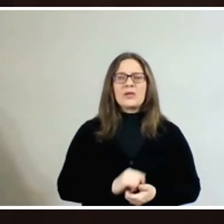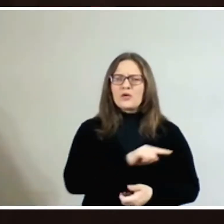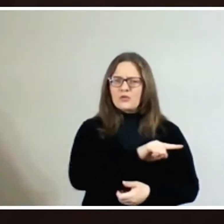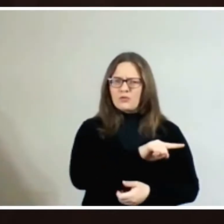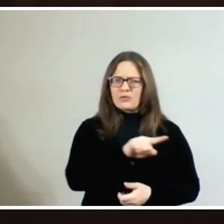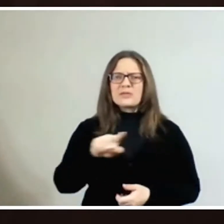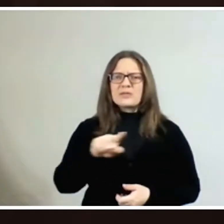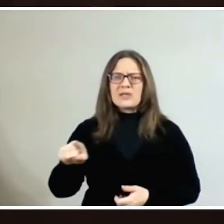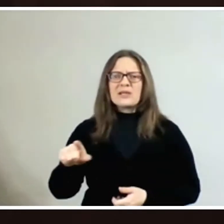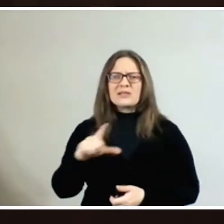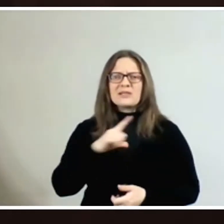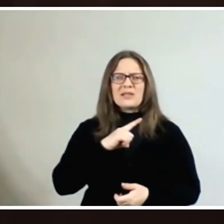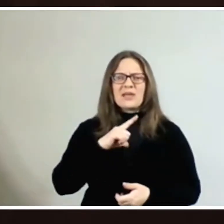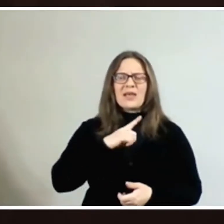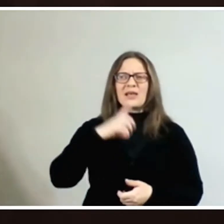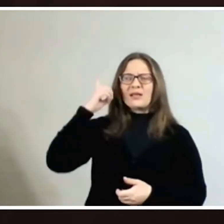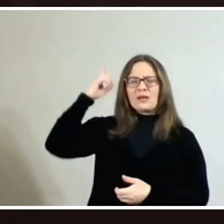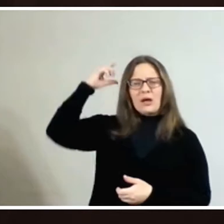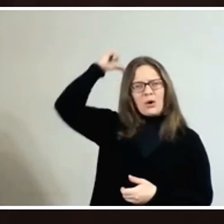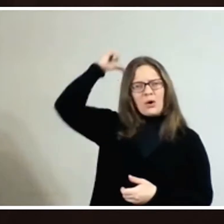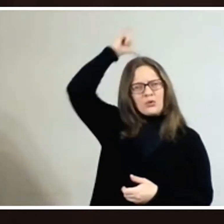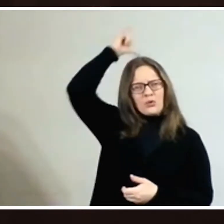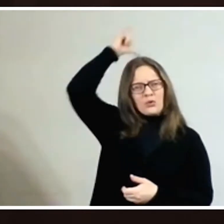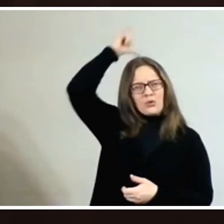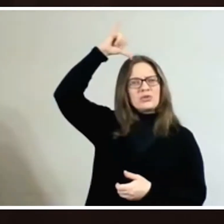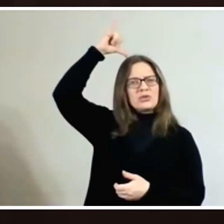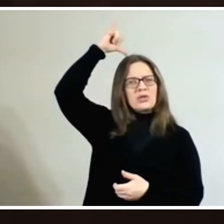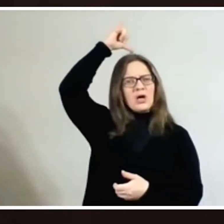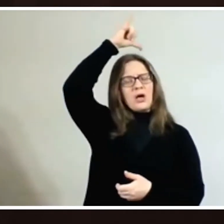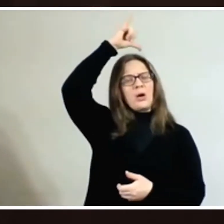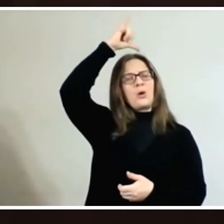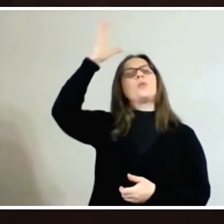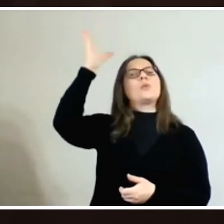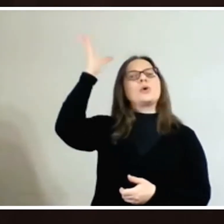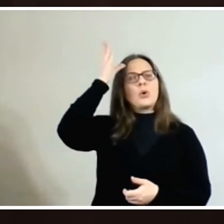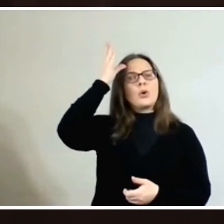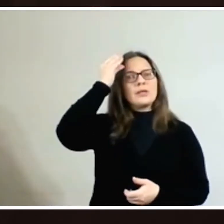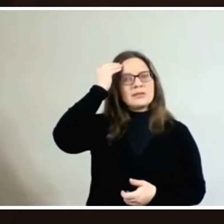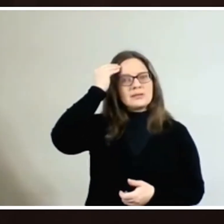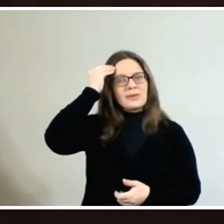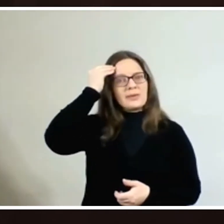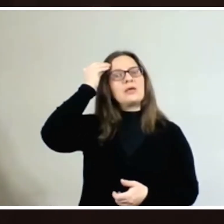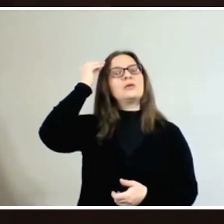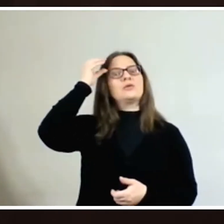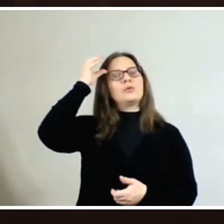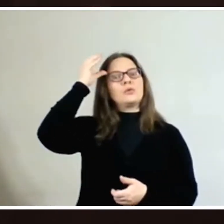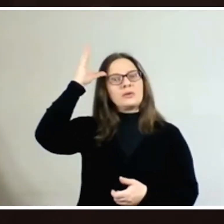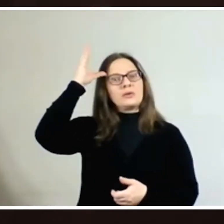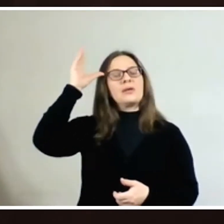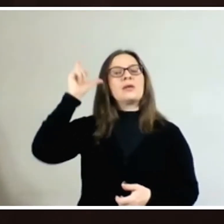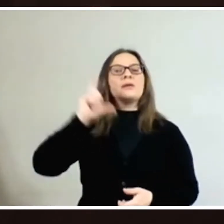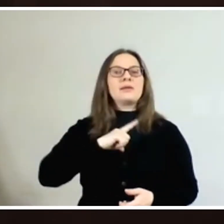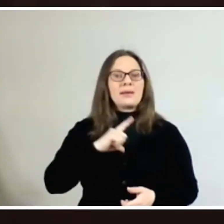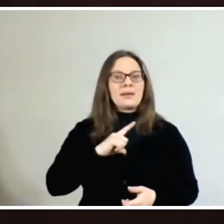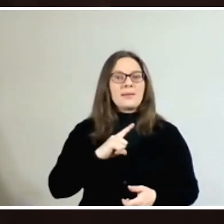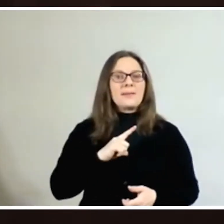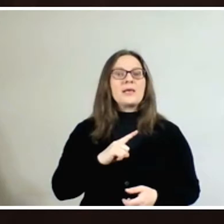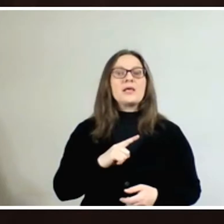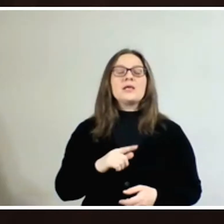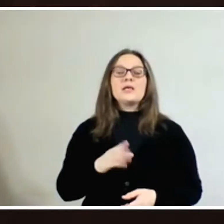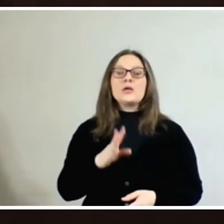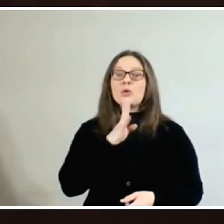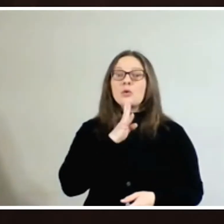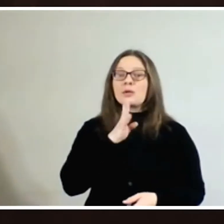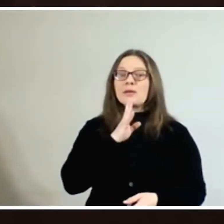todos tendes conhecimento. E não vos escrevi porque não saibais a verdade, antes porque a sabeis, e